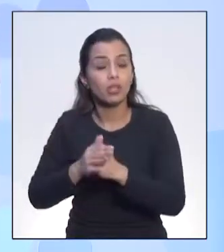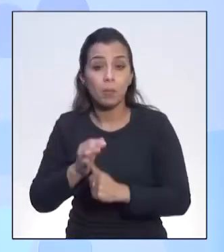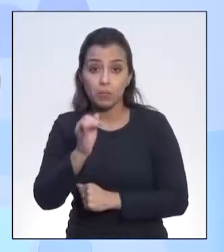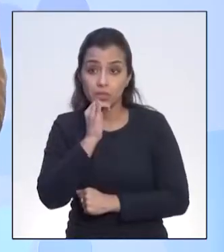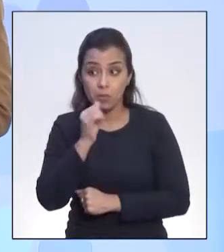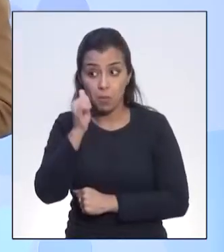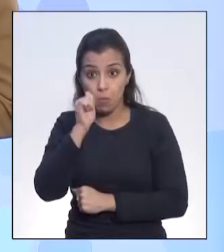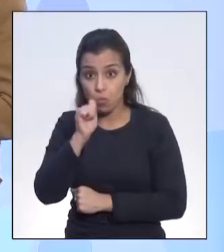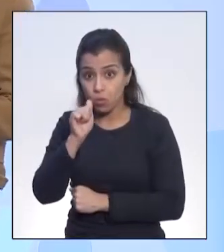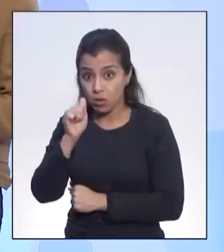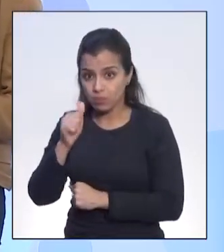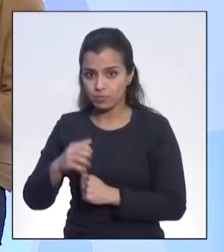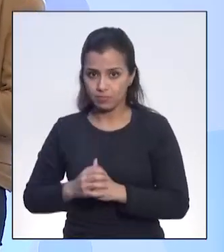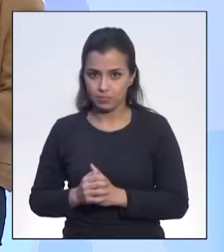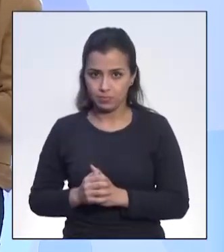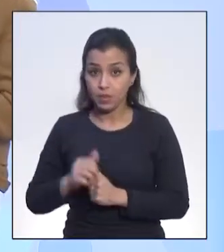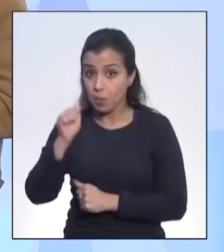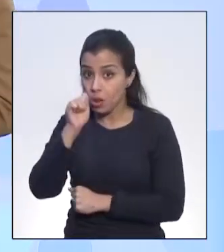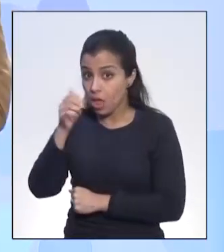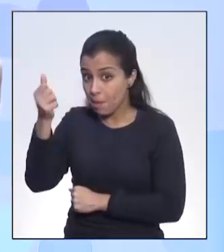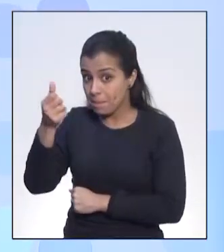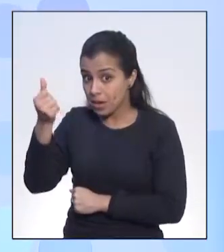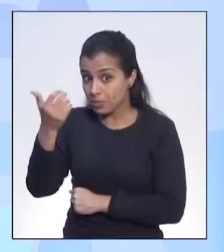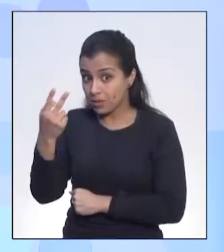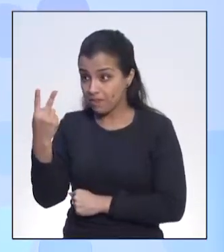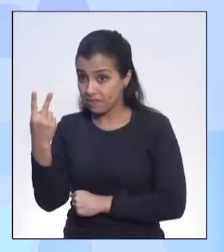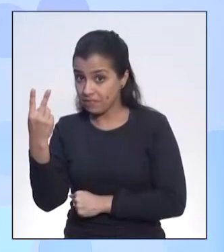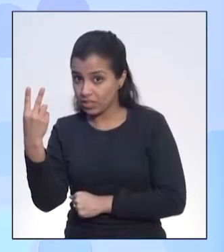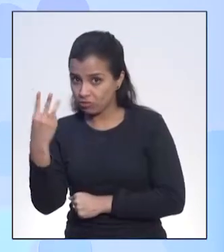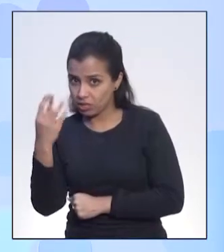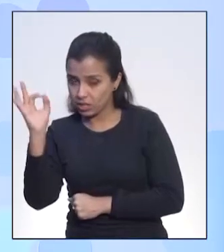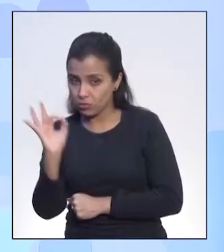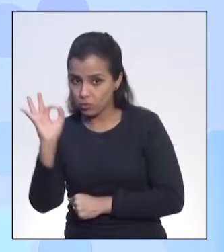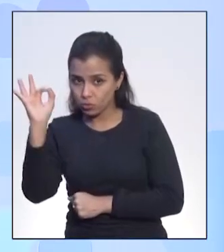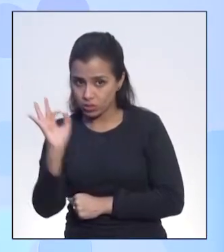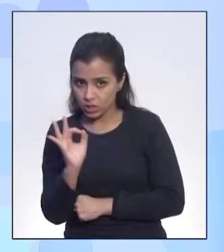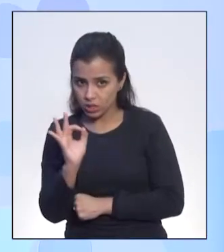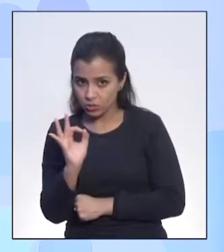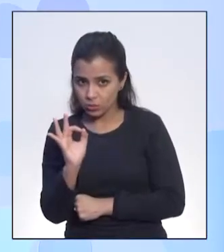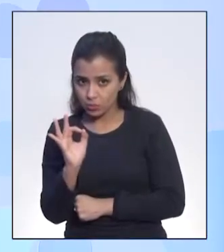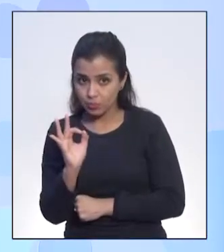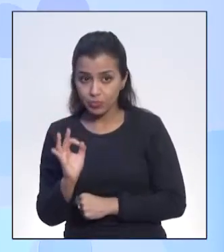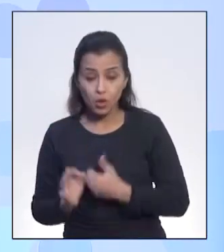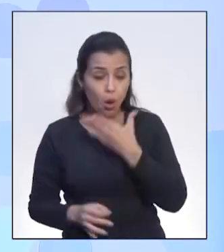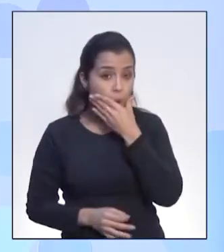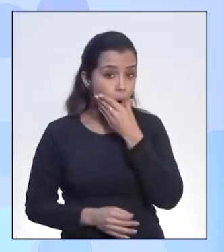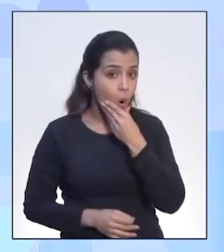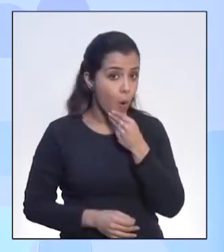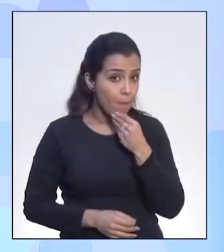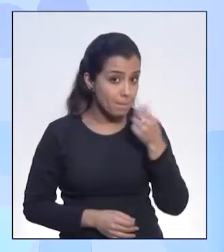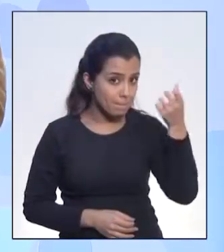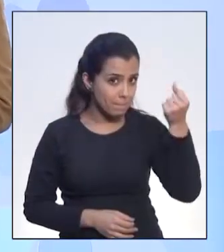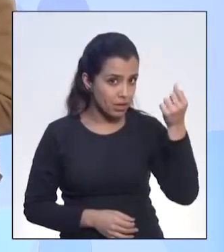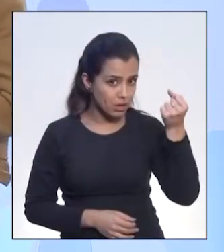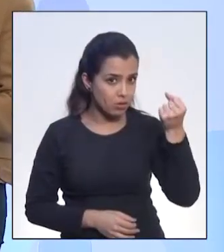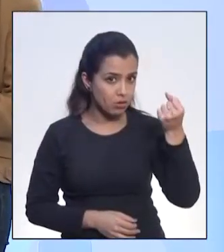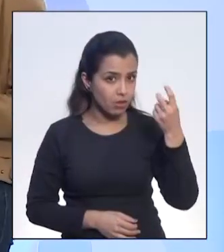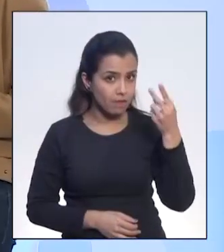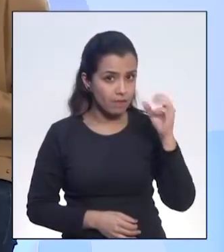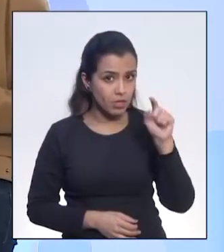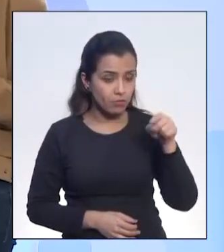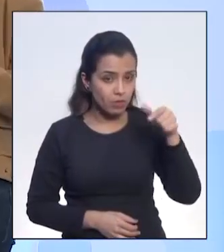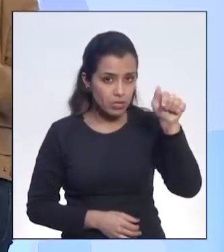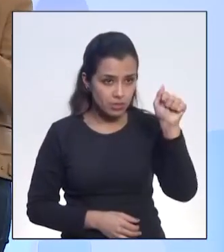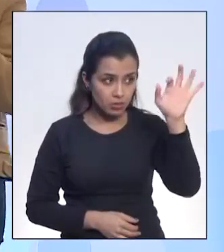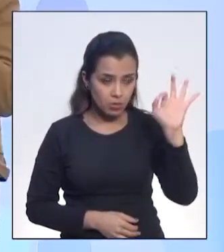mulheres brancas, em média, estudam 23%, né, e os homens brancos,